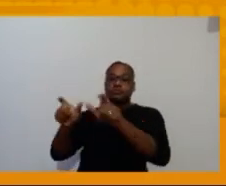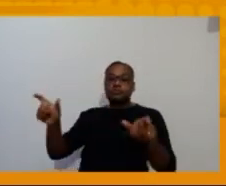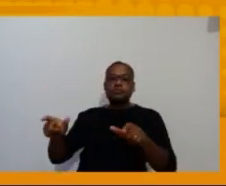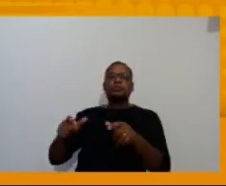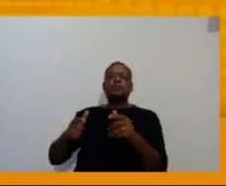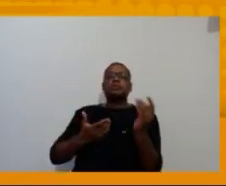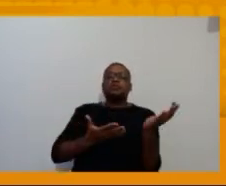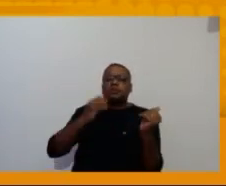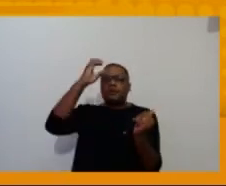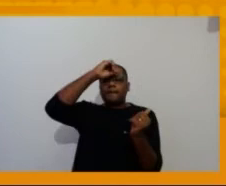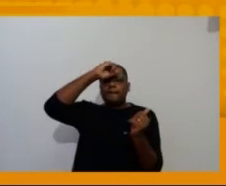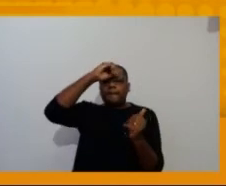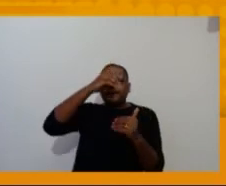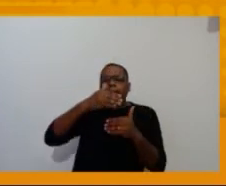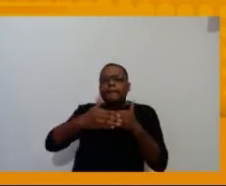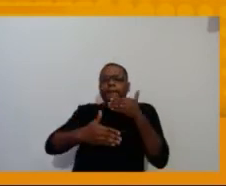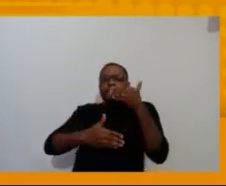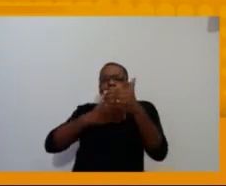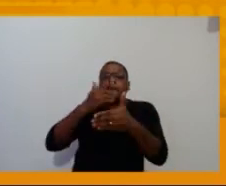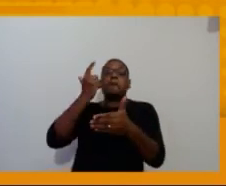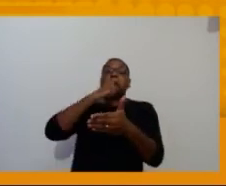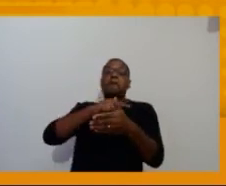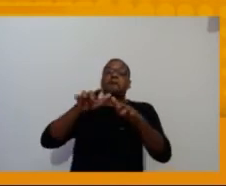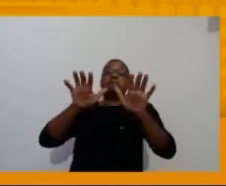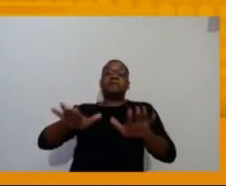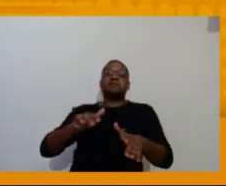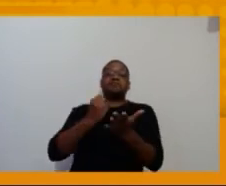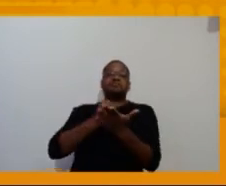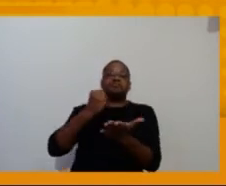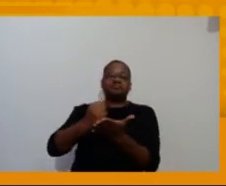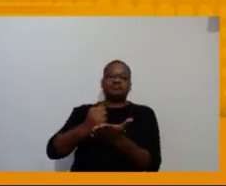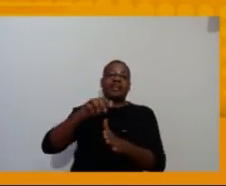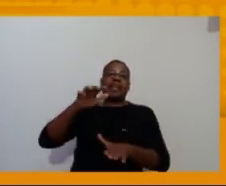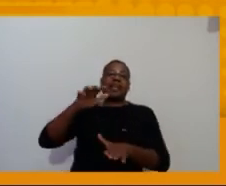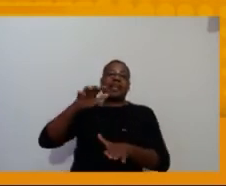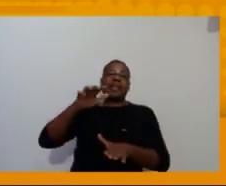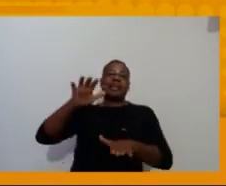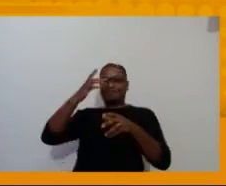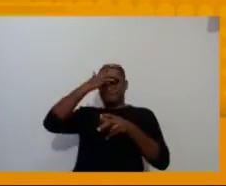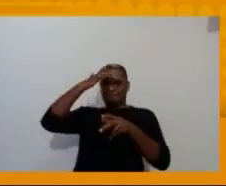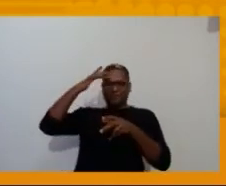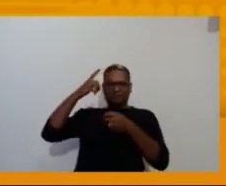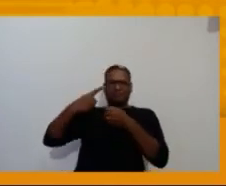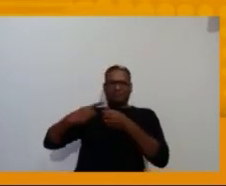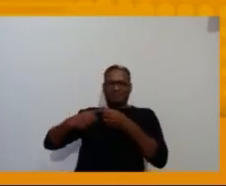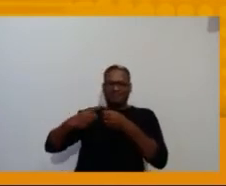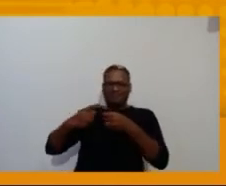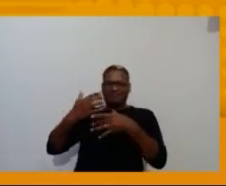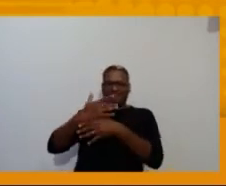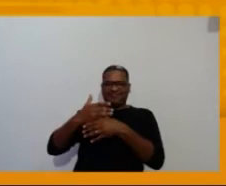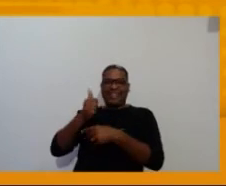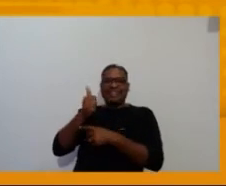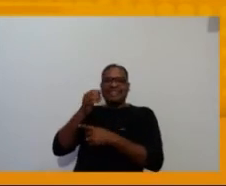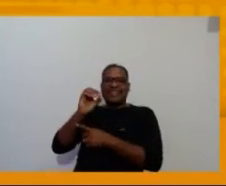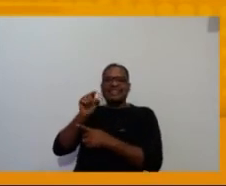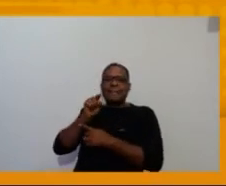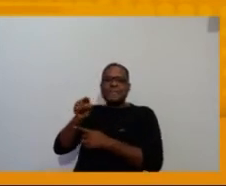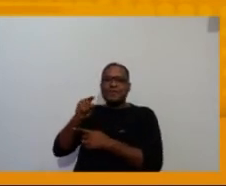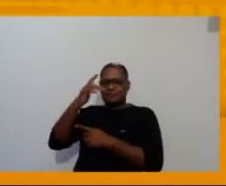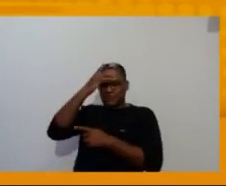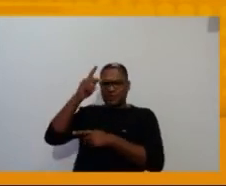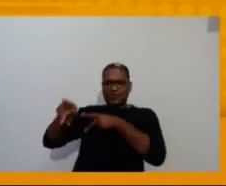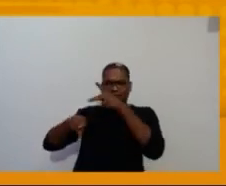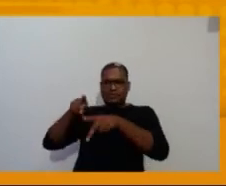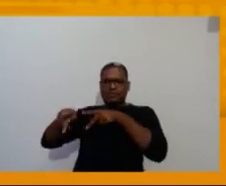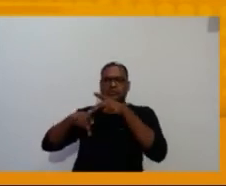vezes, de 10 mil habitantes, um jovem que tem essa oportunidade de ter essa